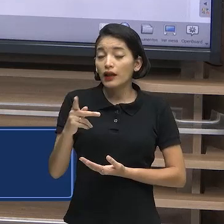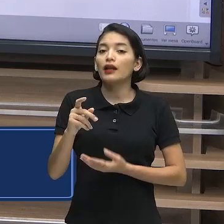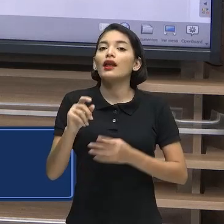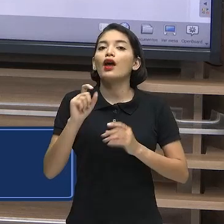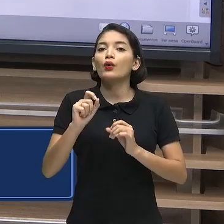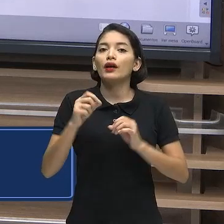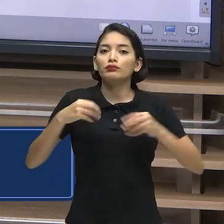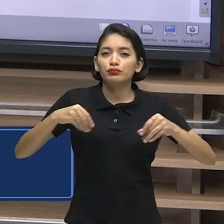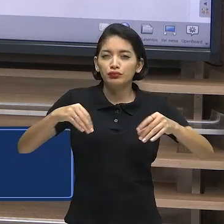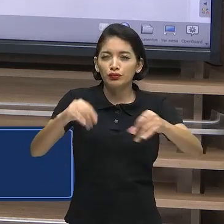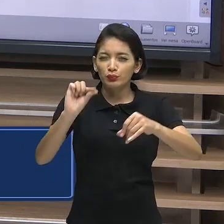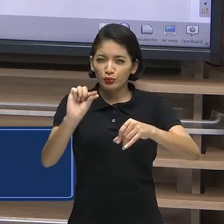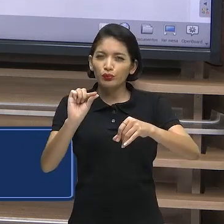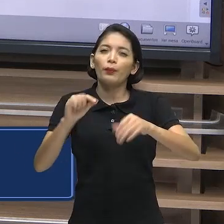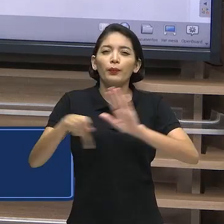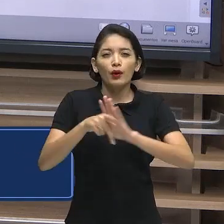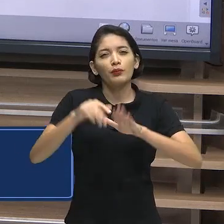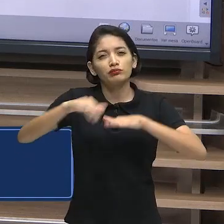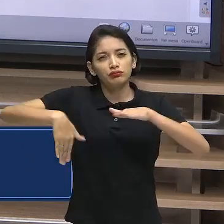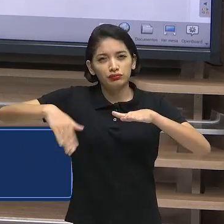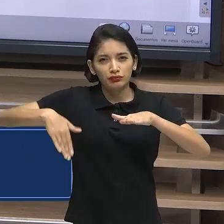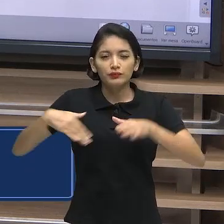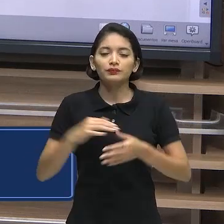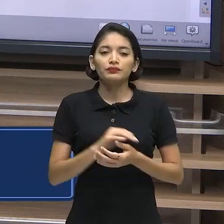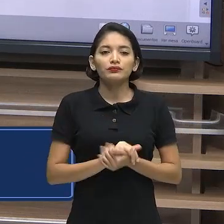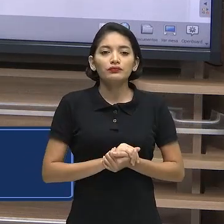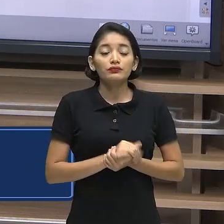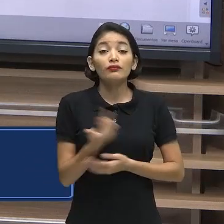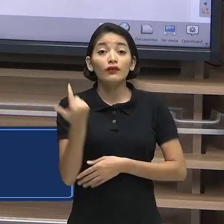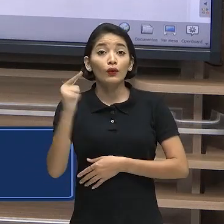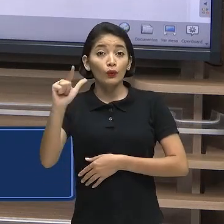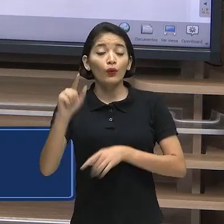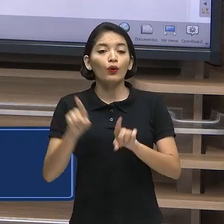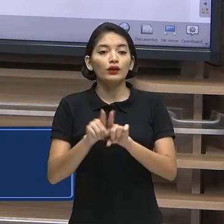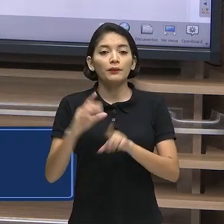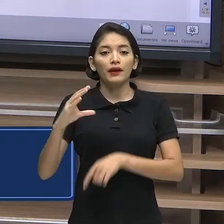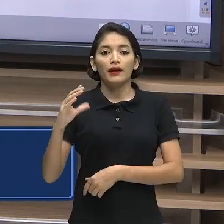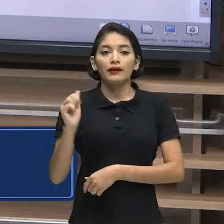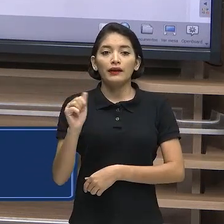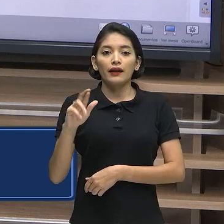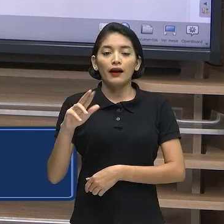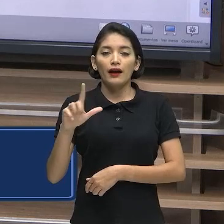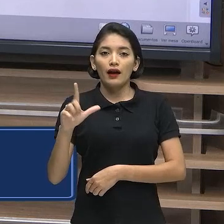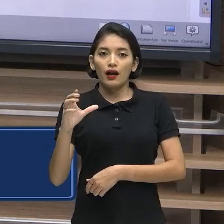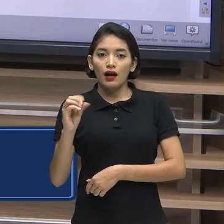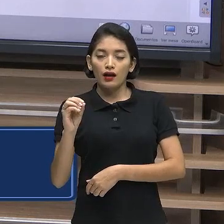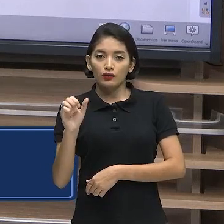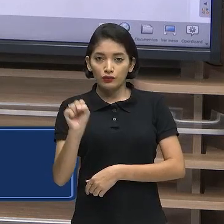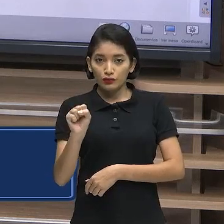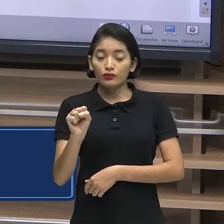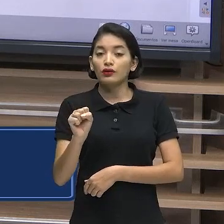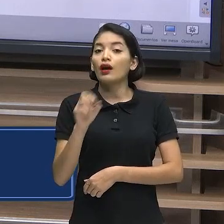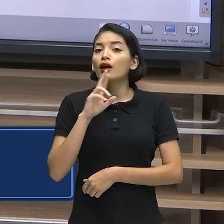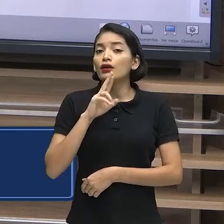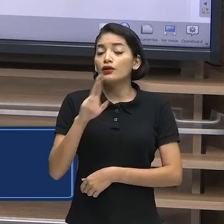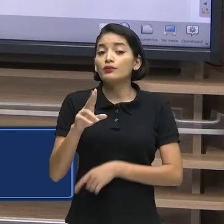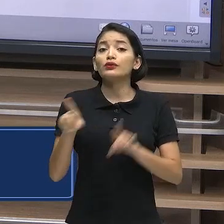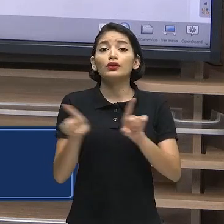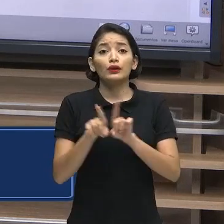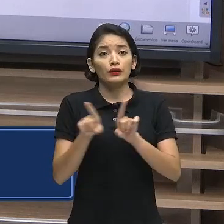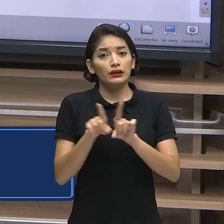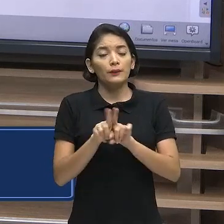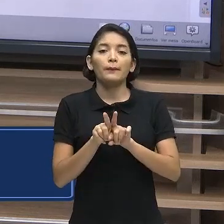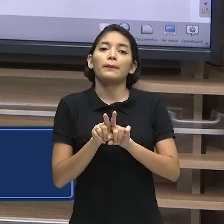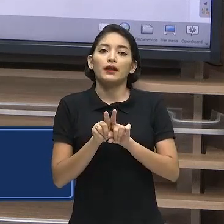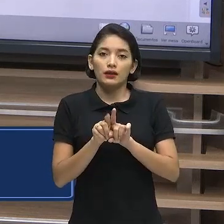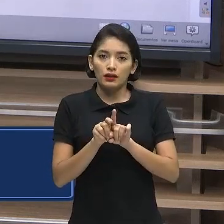areia. Vamos observar o próximo aluno, o Carlos, né? O Carlos Henrique marcou também a